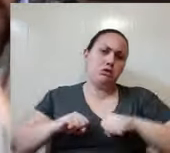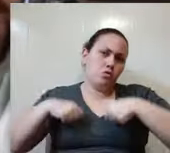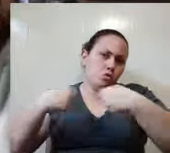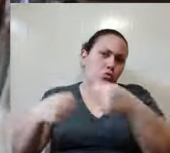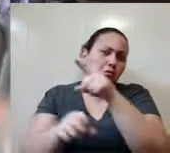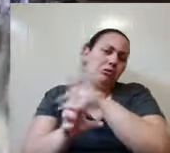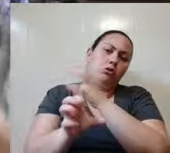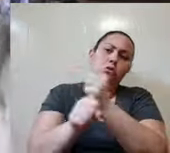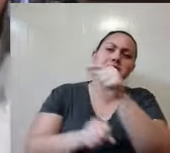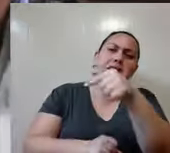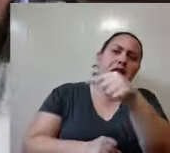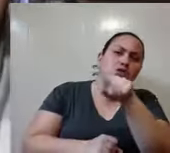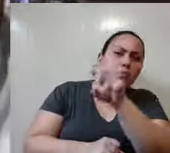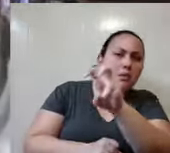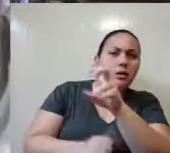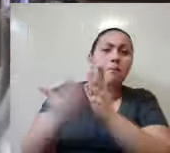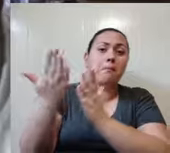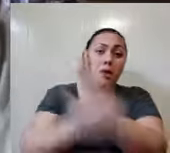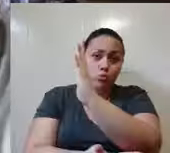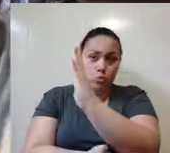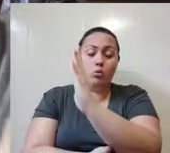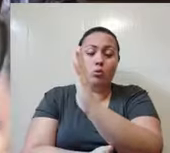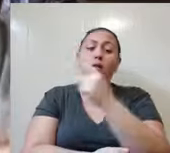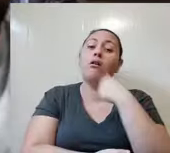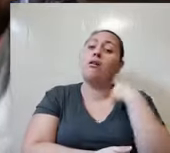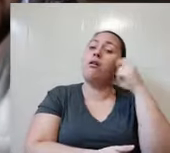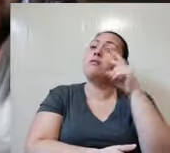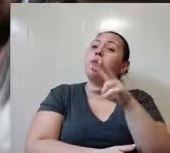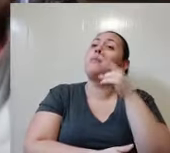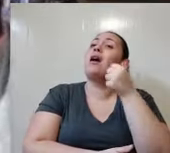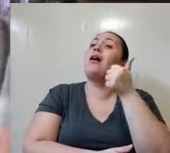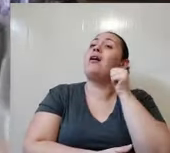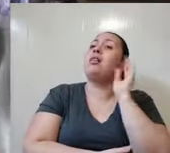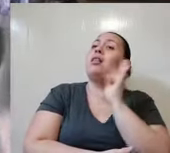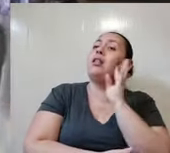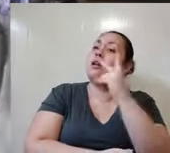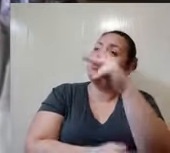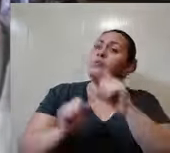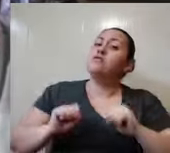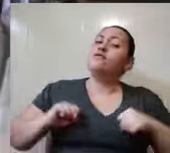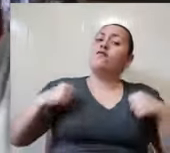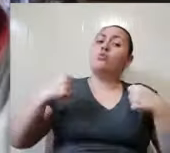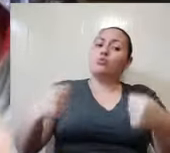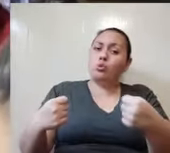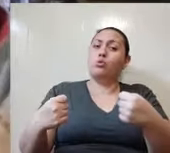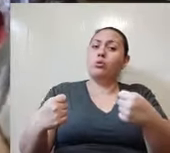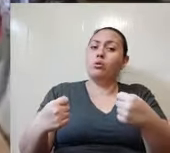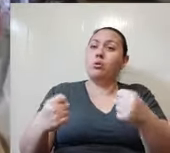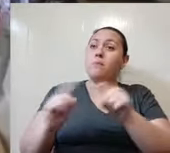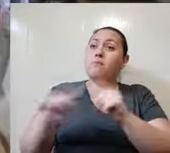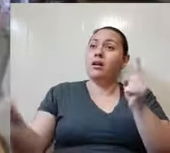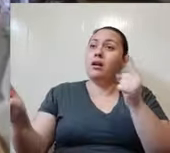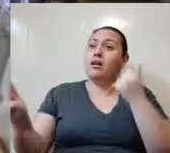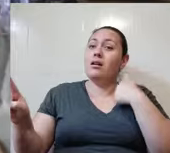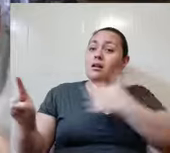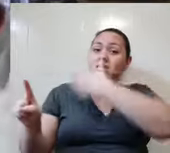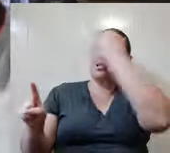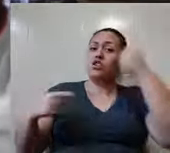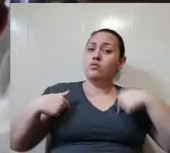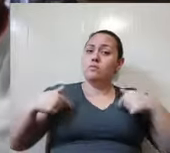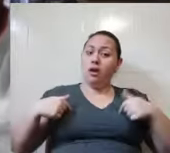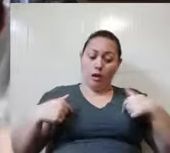um 7,5, uma nota boa para passar, a gente olha, bah, que legal que tu conseguiu, que legal que tu te esforçou, mas isso nunca vale para si mesmo.